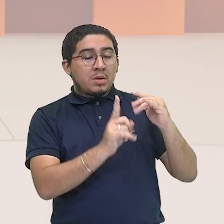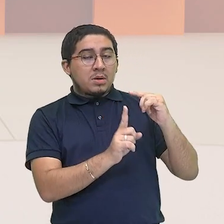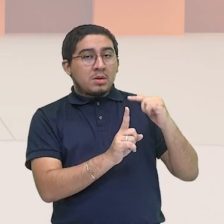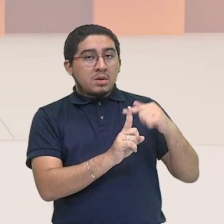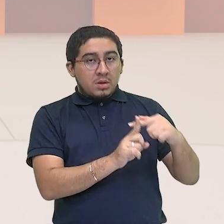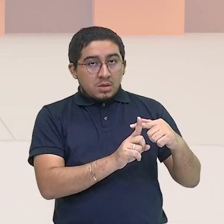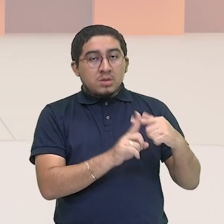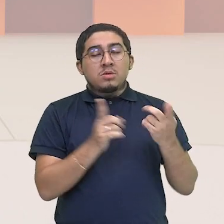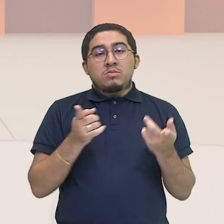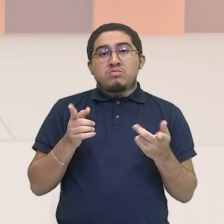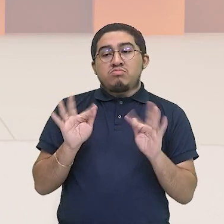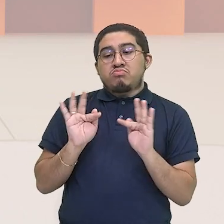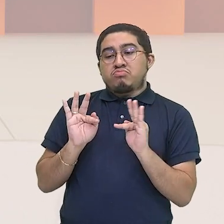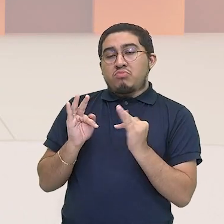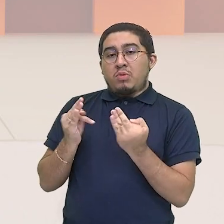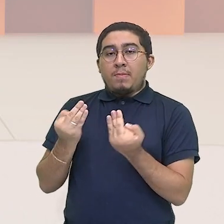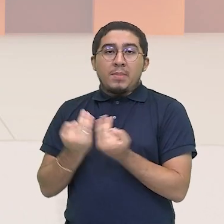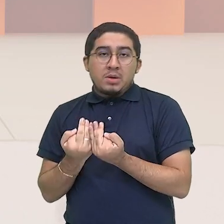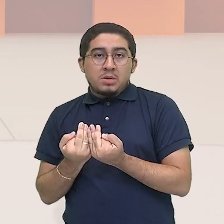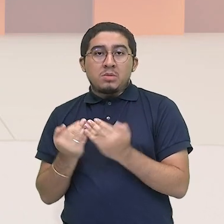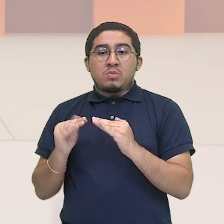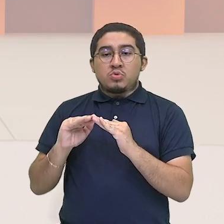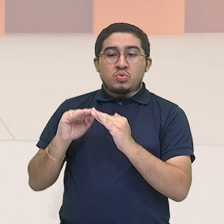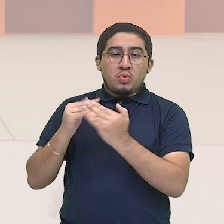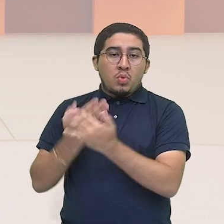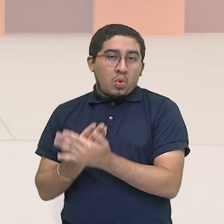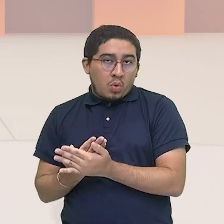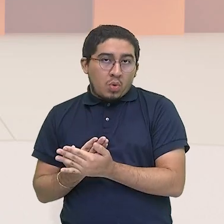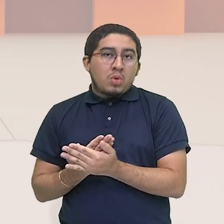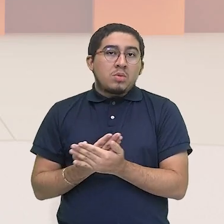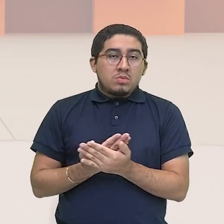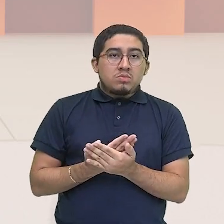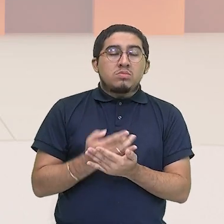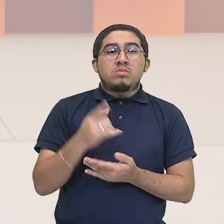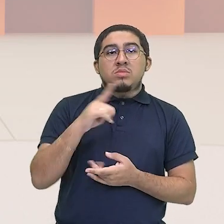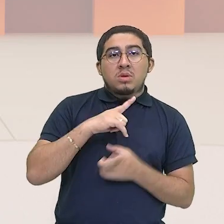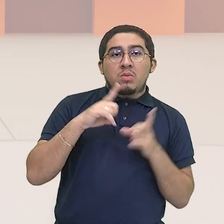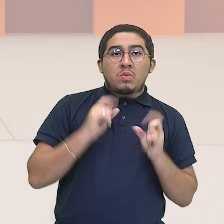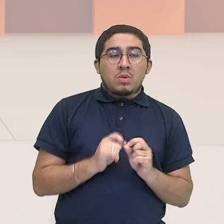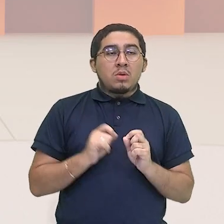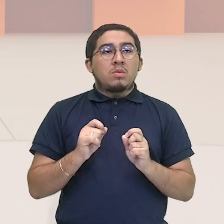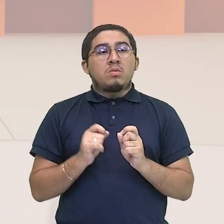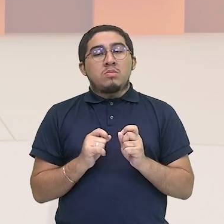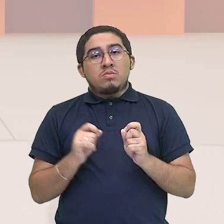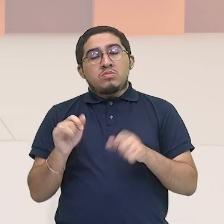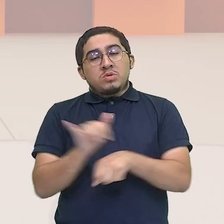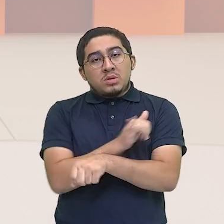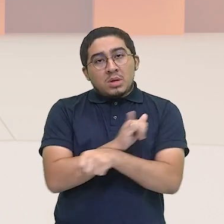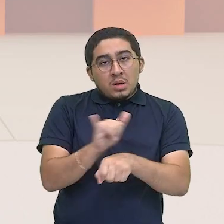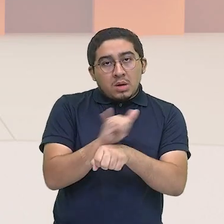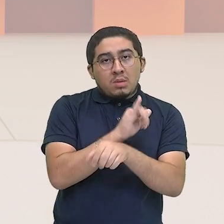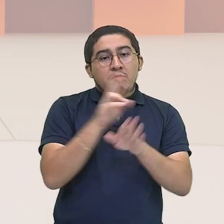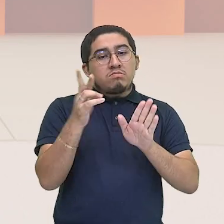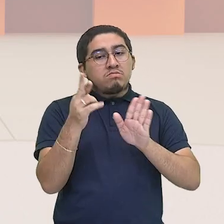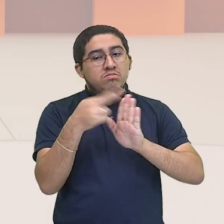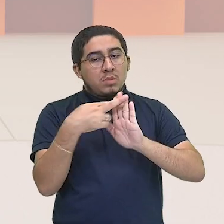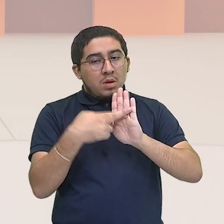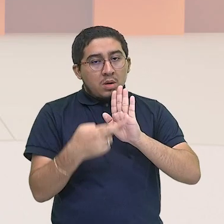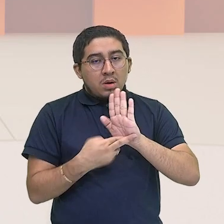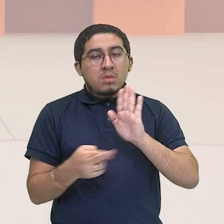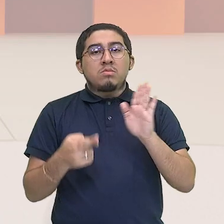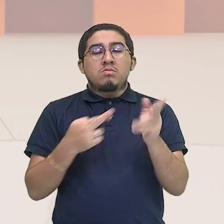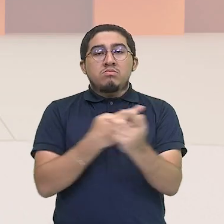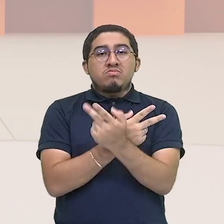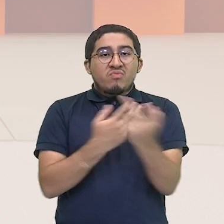na escola, vão trazer, né, mecanismos, normas, valores, que a gente